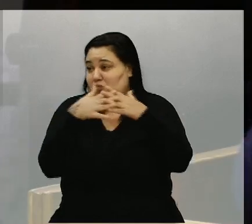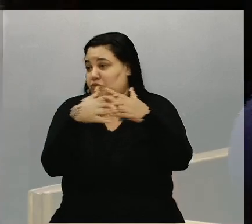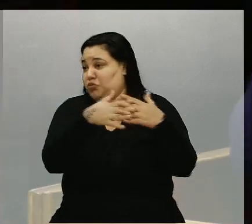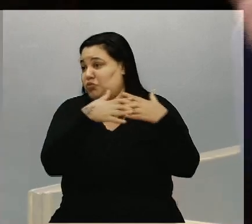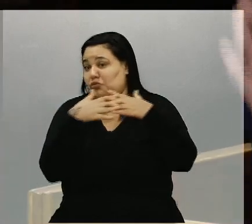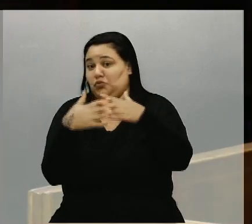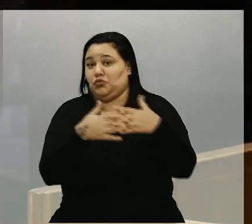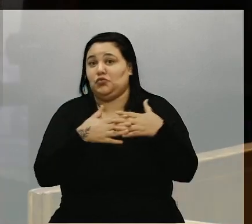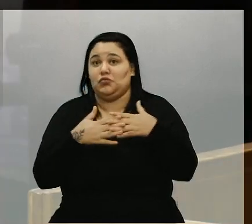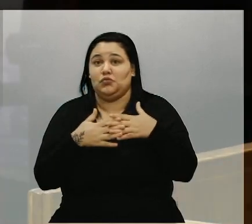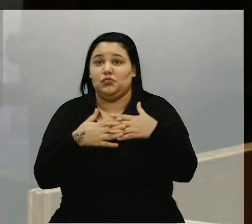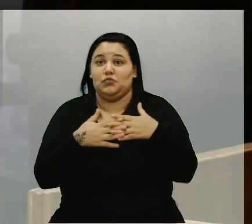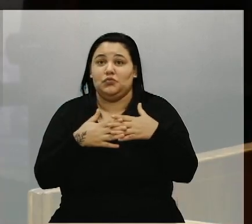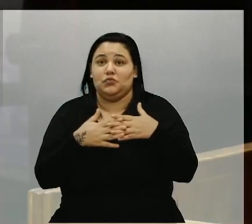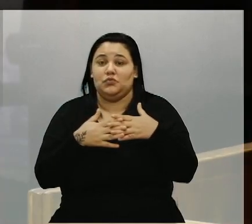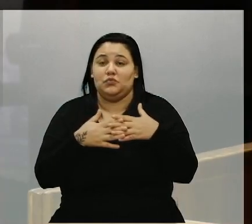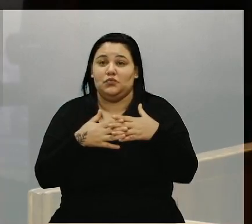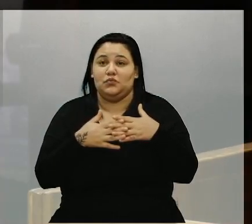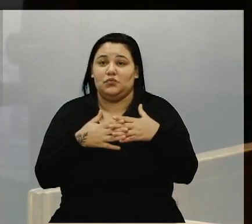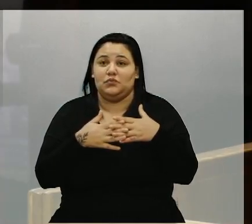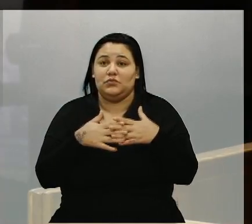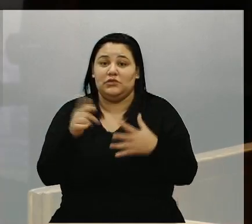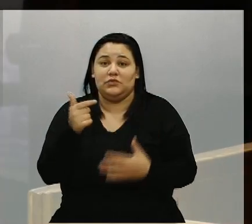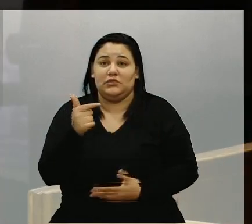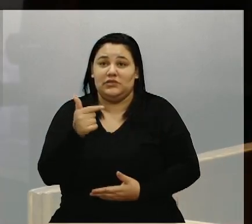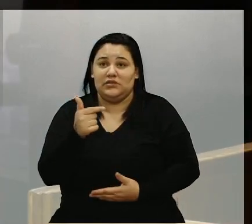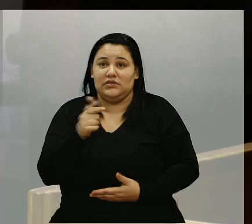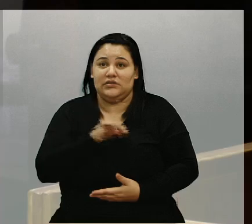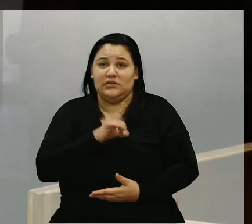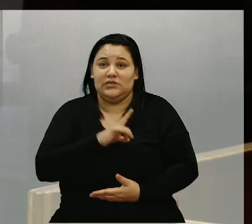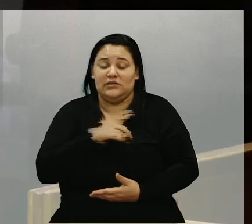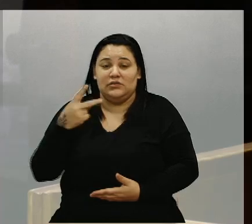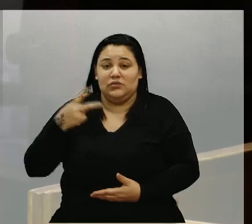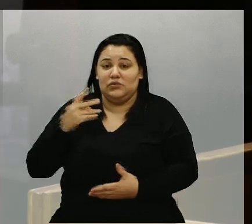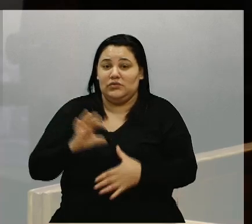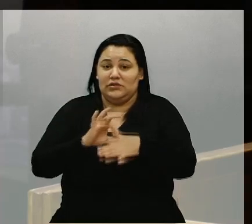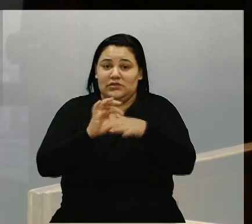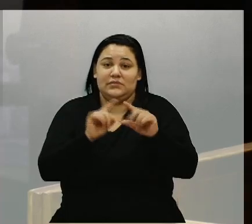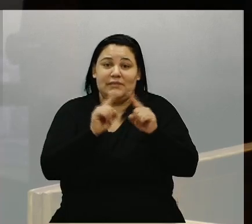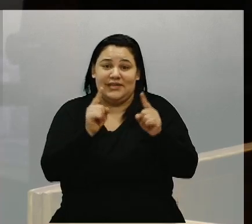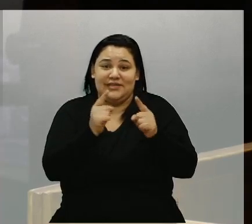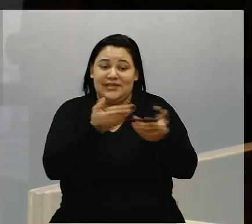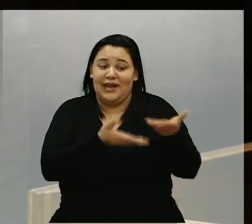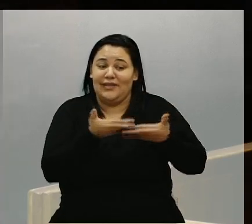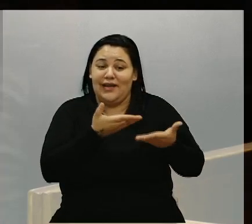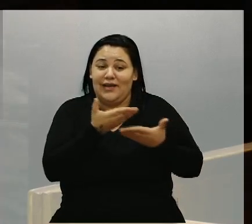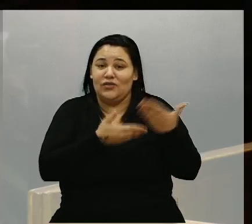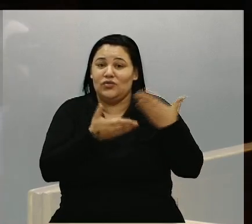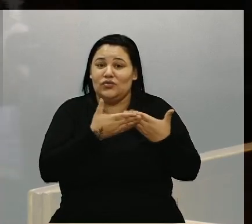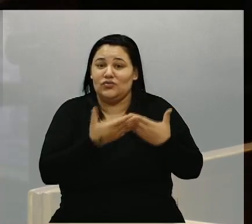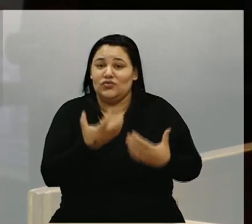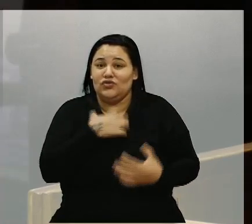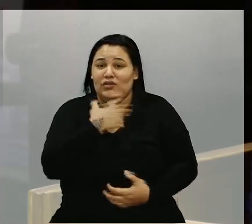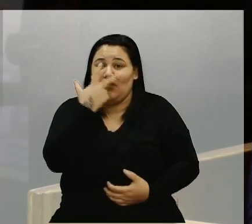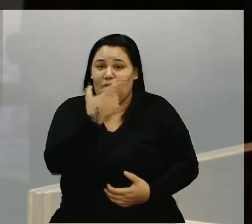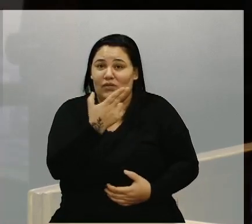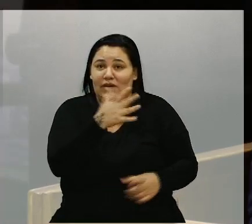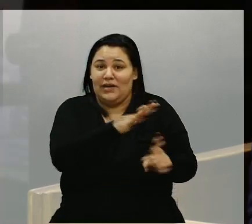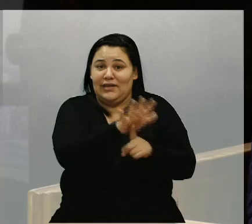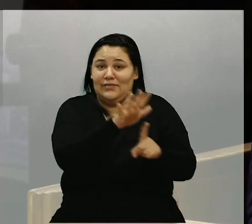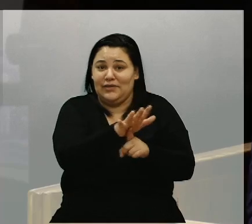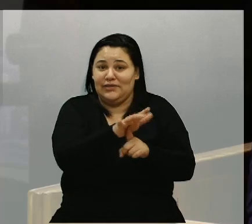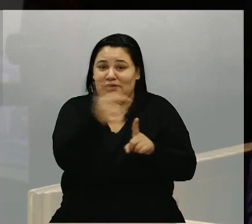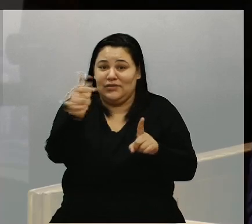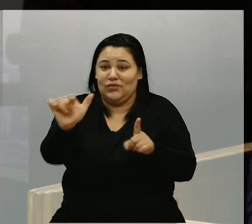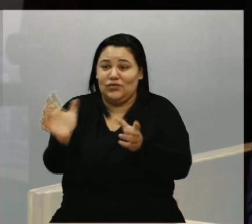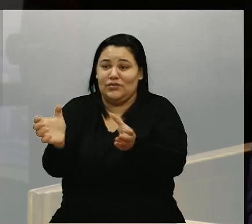tenha. Não vai ter mais vice-líder, mas que se trate a todos de forma igual. As demandas dos adversários são demandas